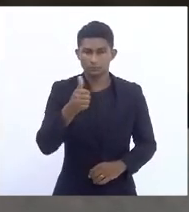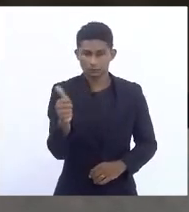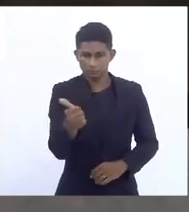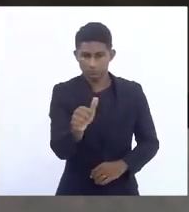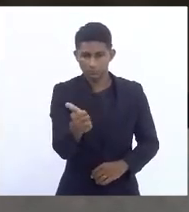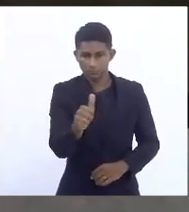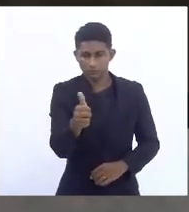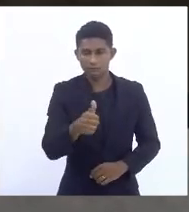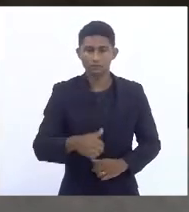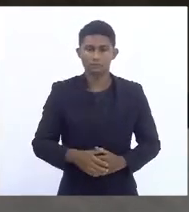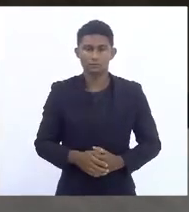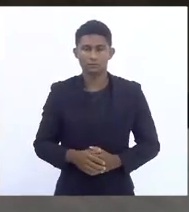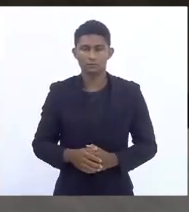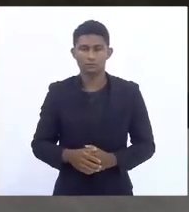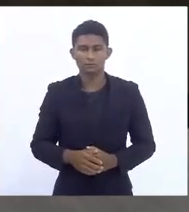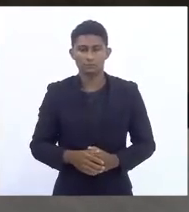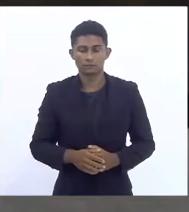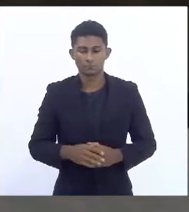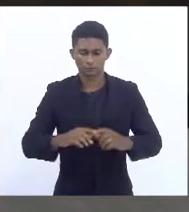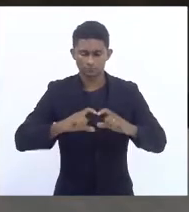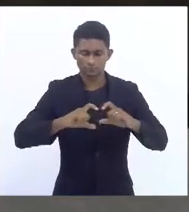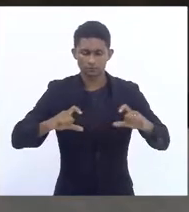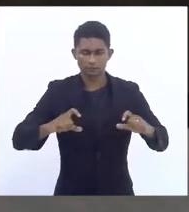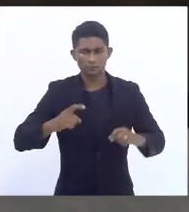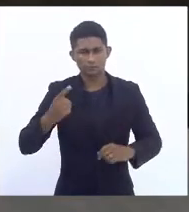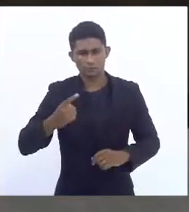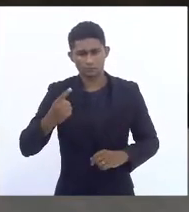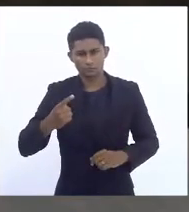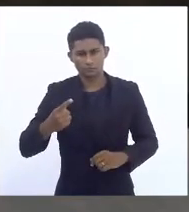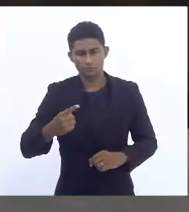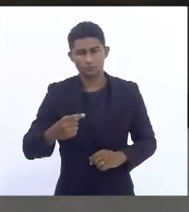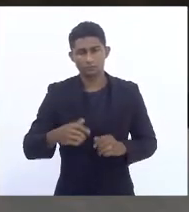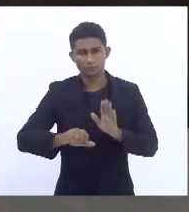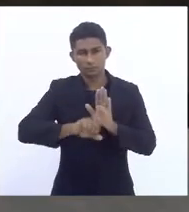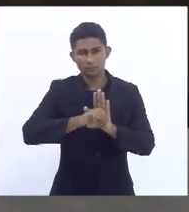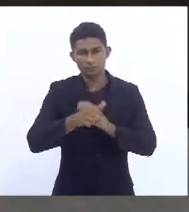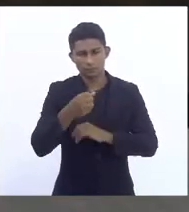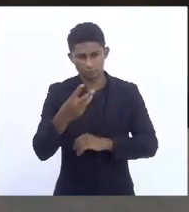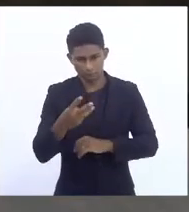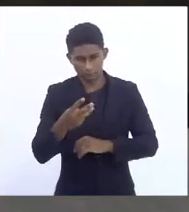11º, parágrafo 1º do 13º,